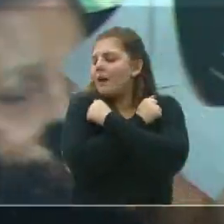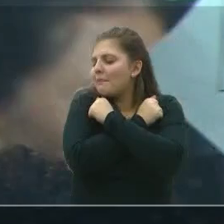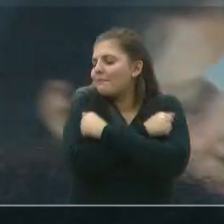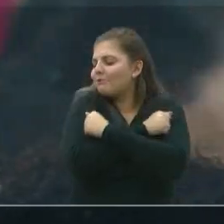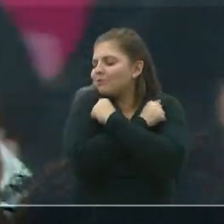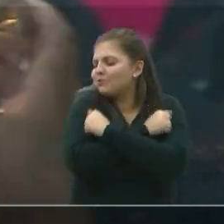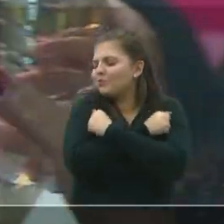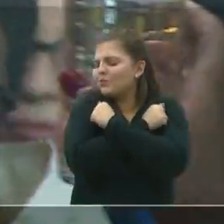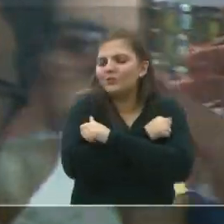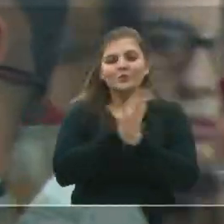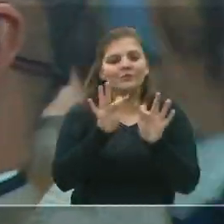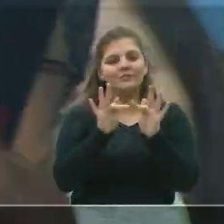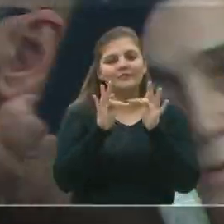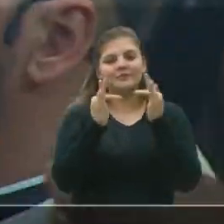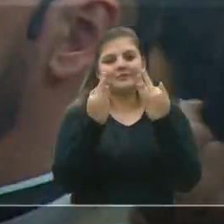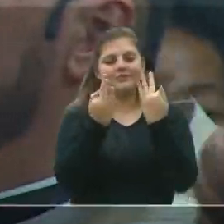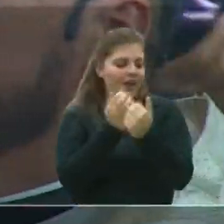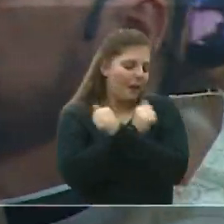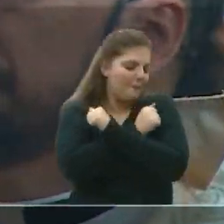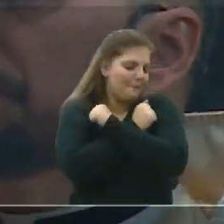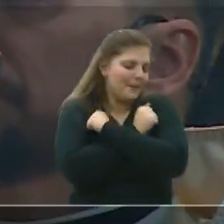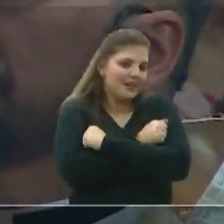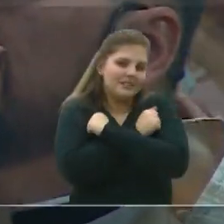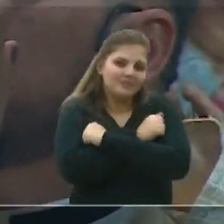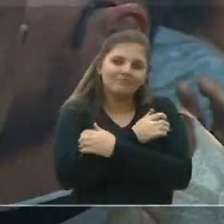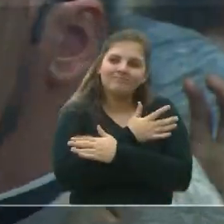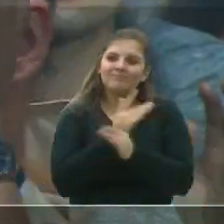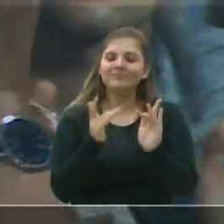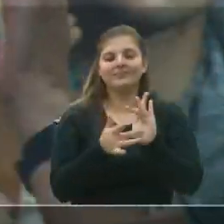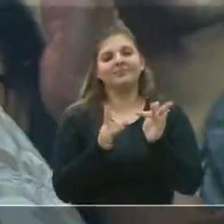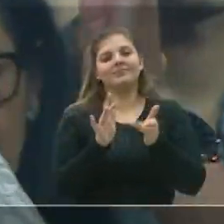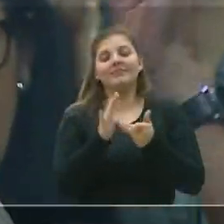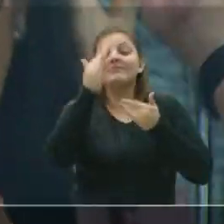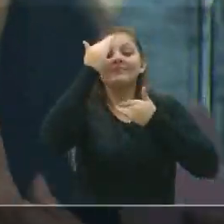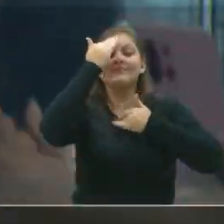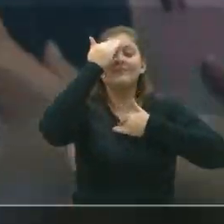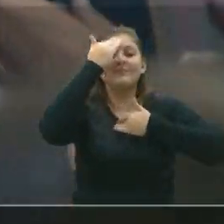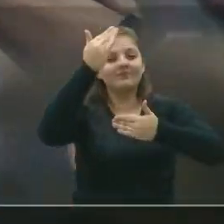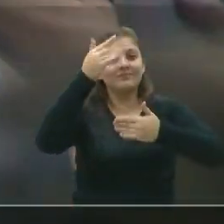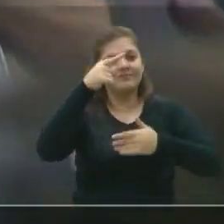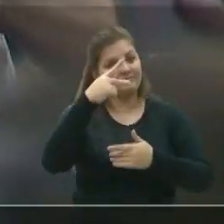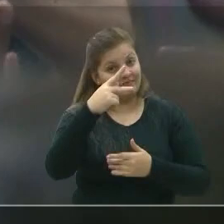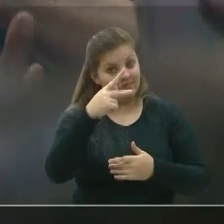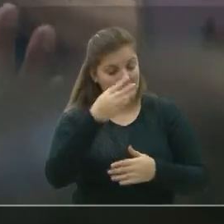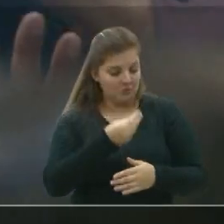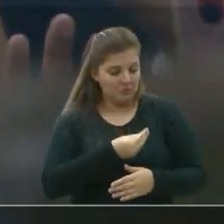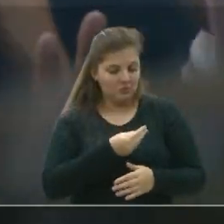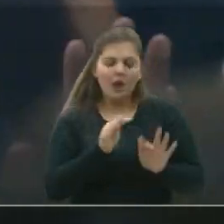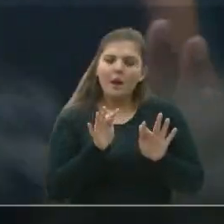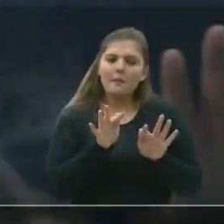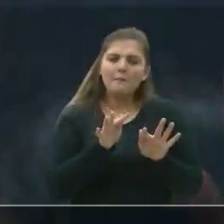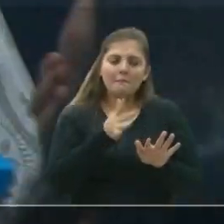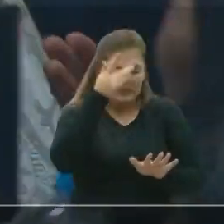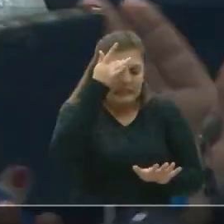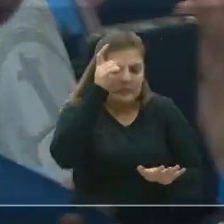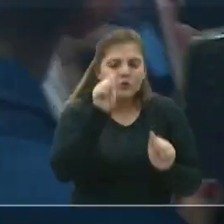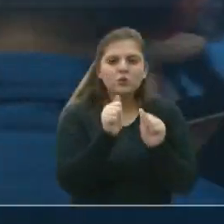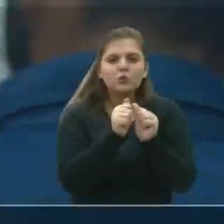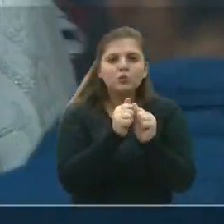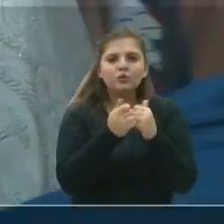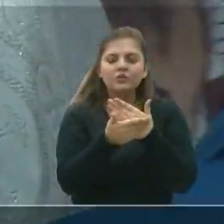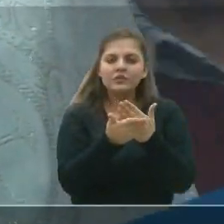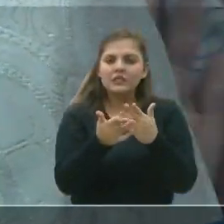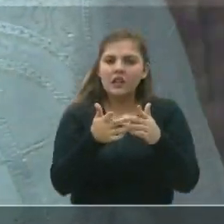agora. Dê esse abraço de Jesus. Agradeça por esta pessoa estar ao seu lado.